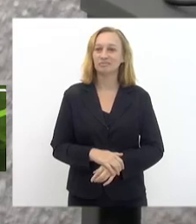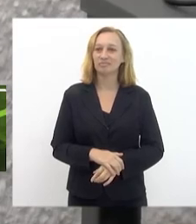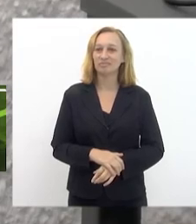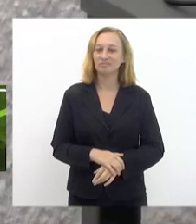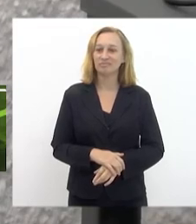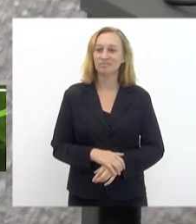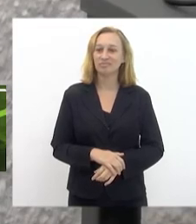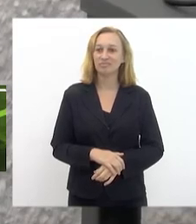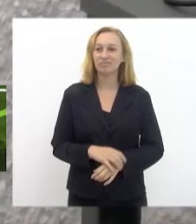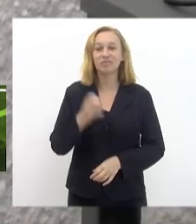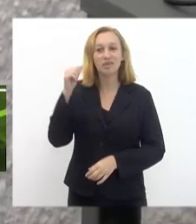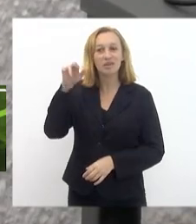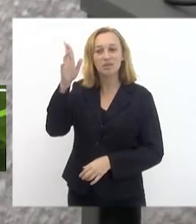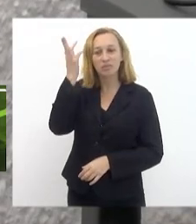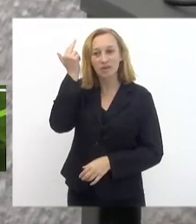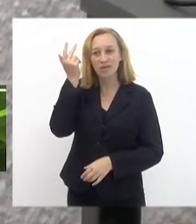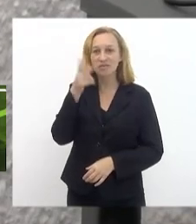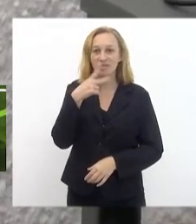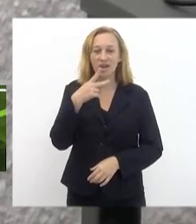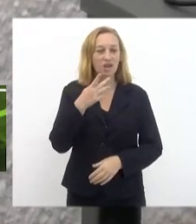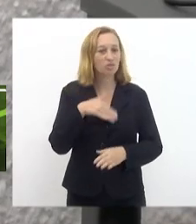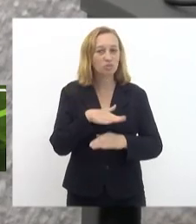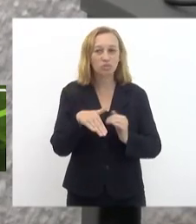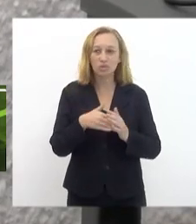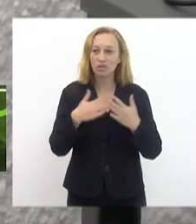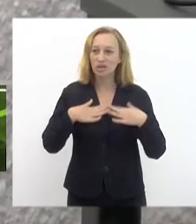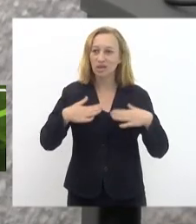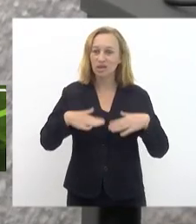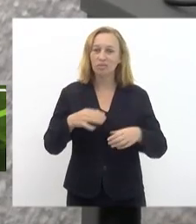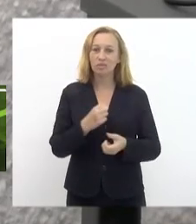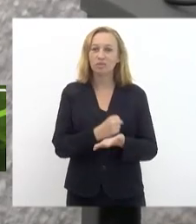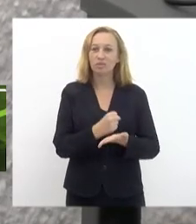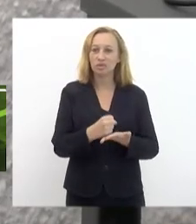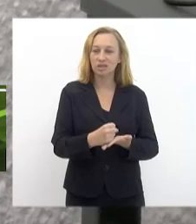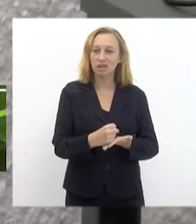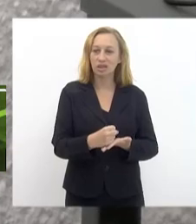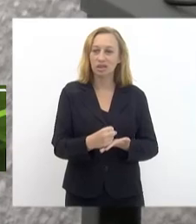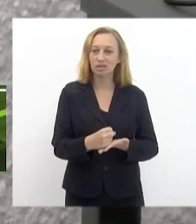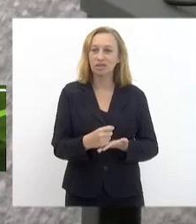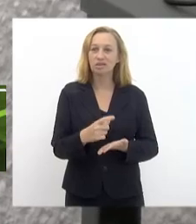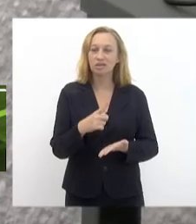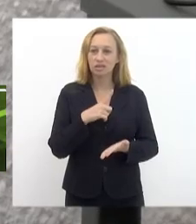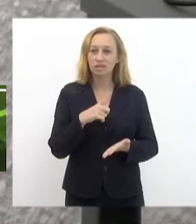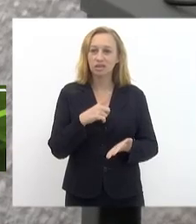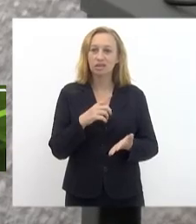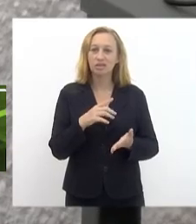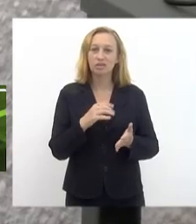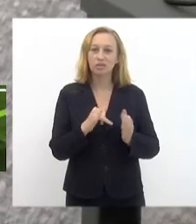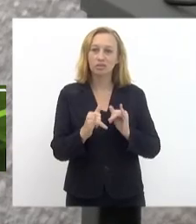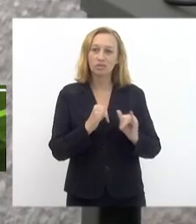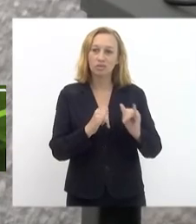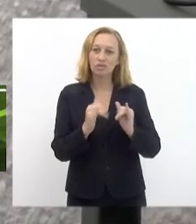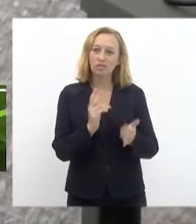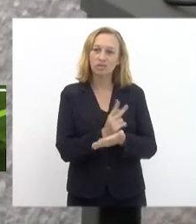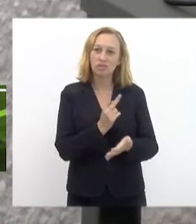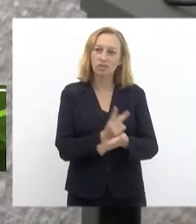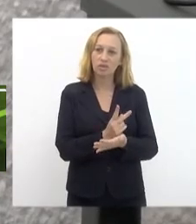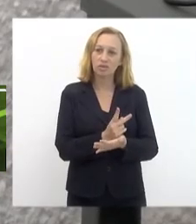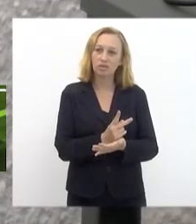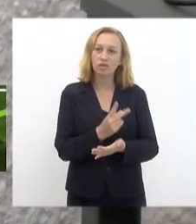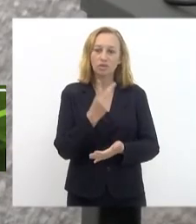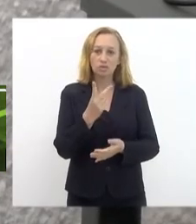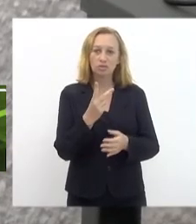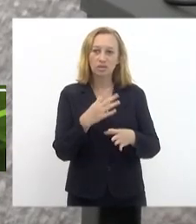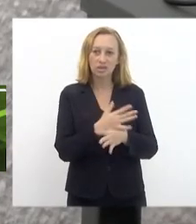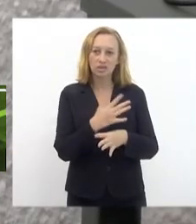olho uma de dizer com toda tranquilidade em relação aos contratos citados deve ter alguma falha de informação pelo menos as duas